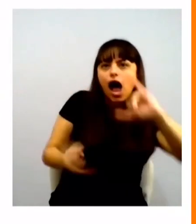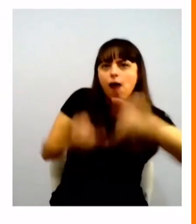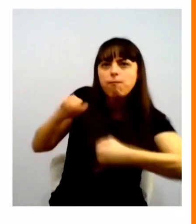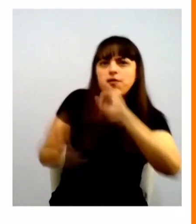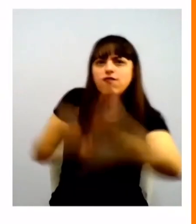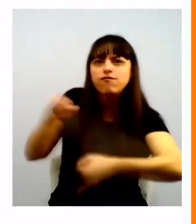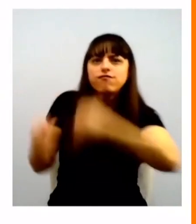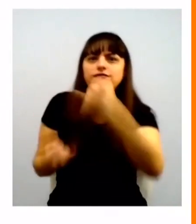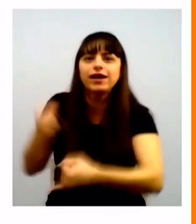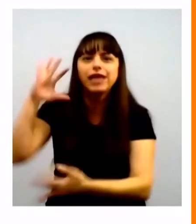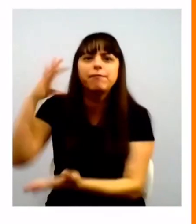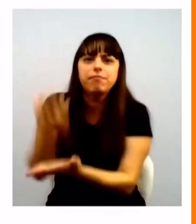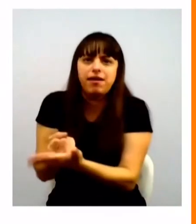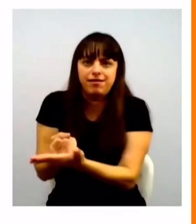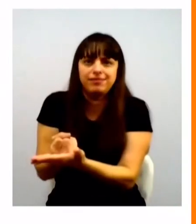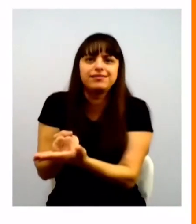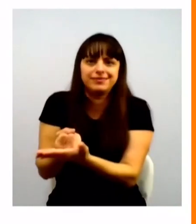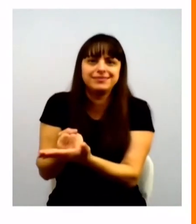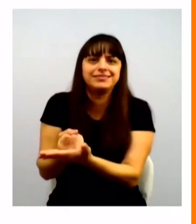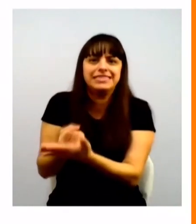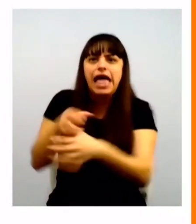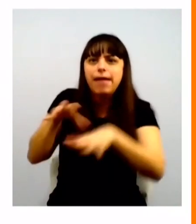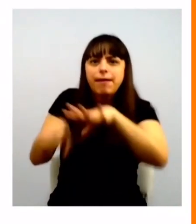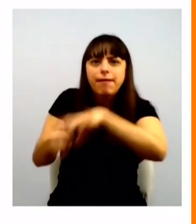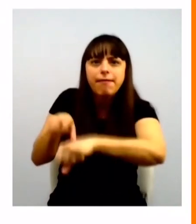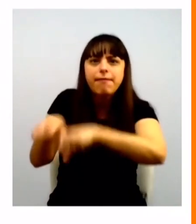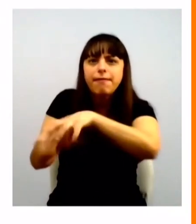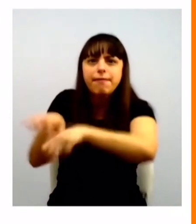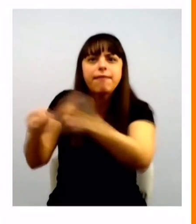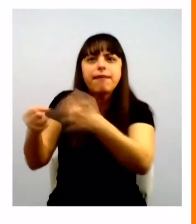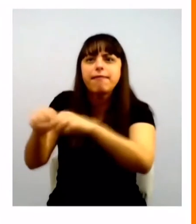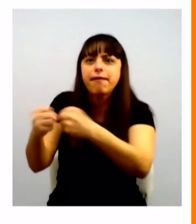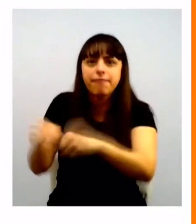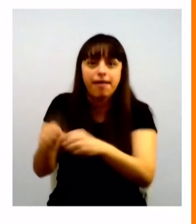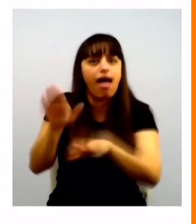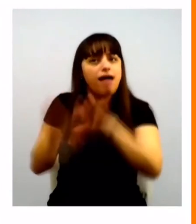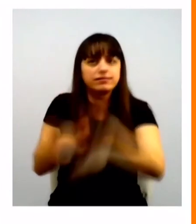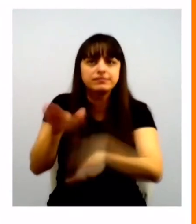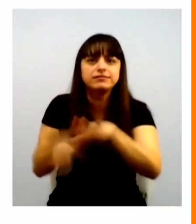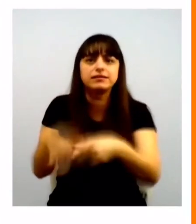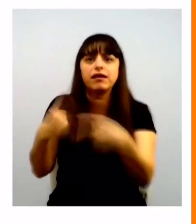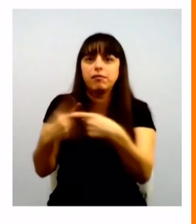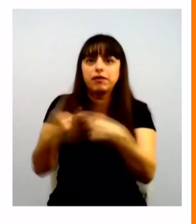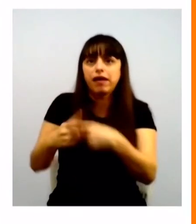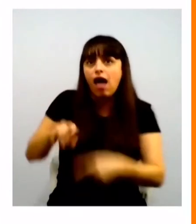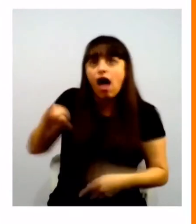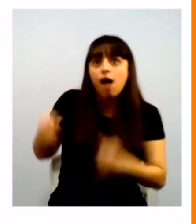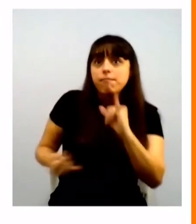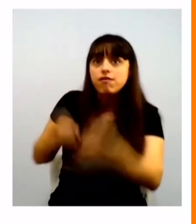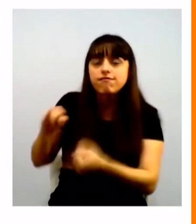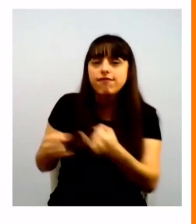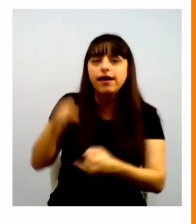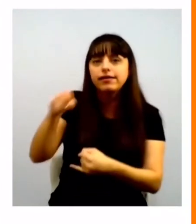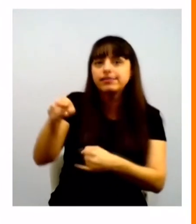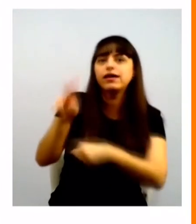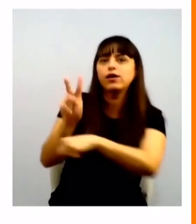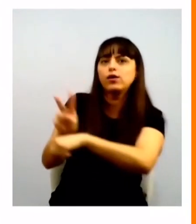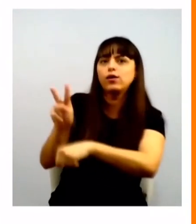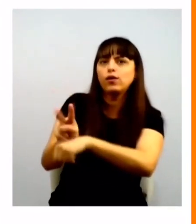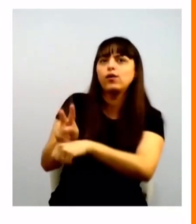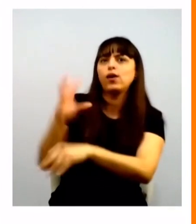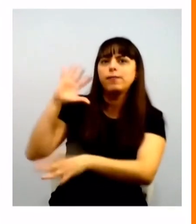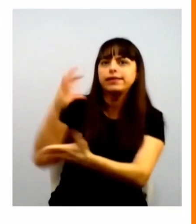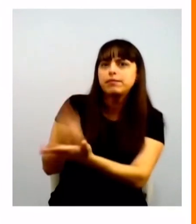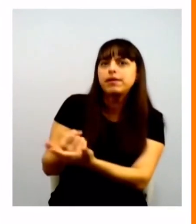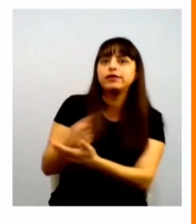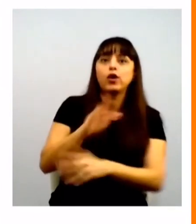É depredadora porque utiliza o patrimônio para atraer gente e fazer seu negocio nos hoteles,